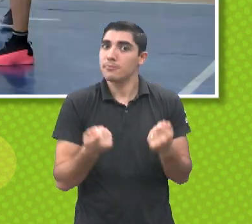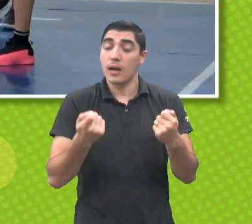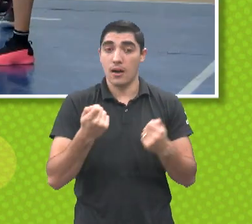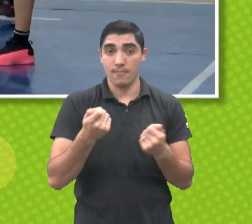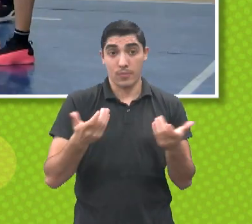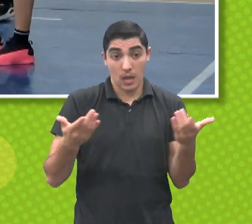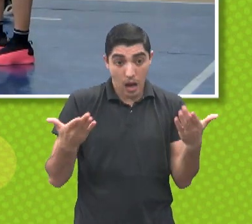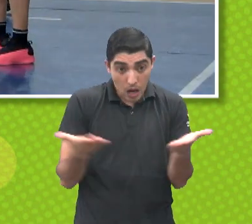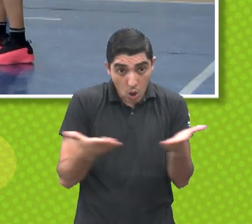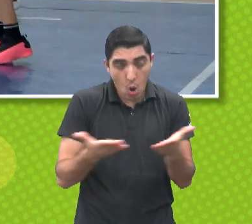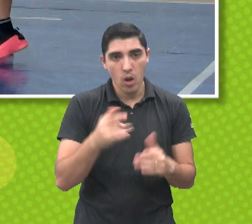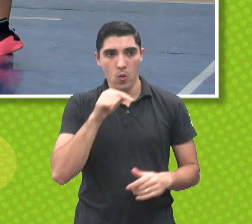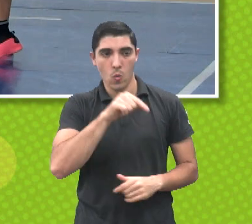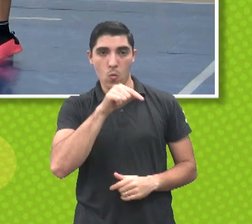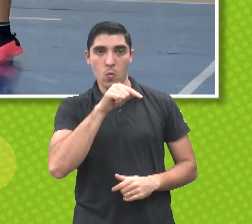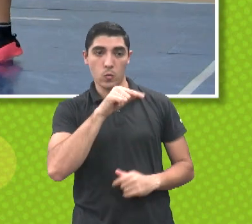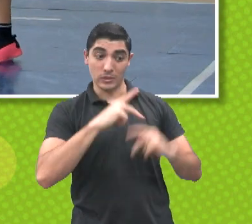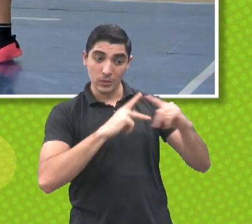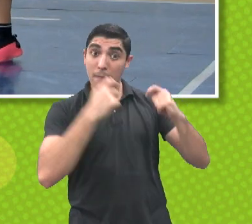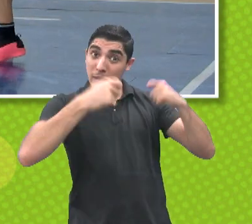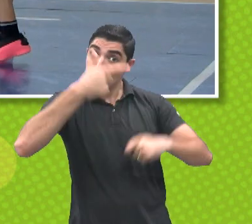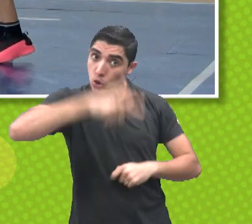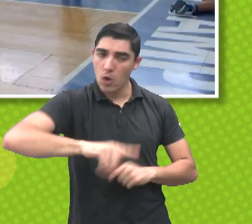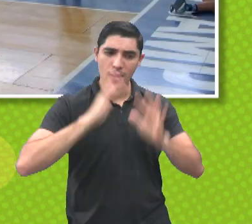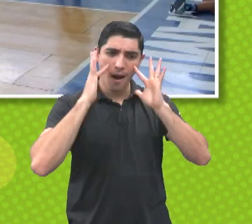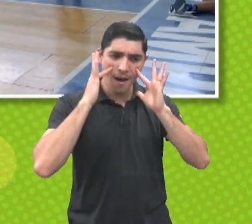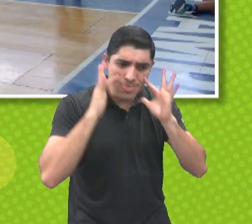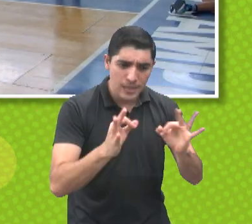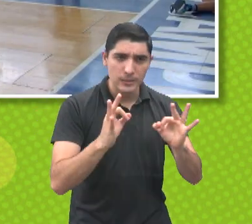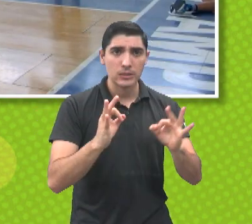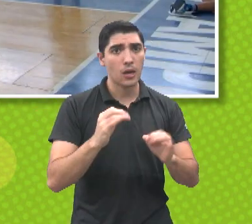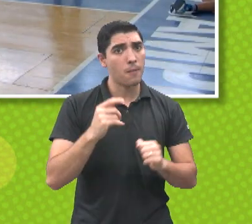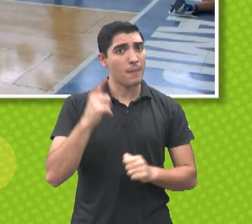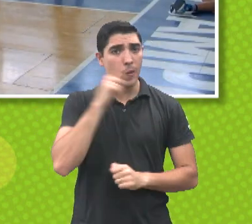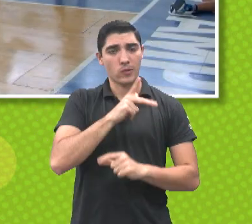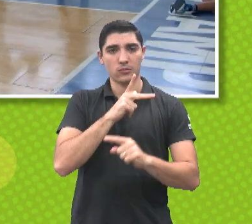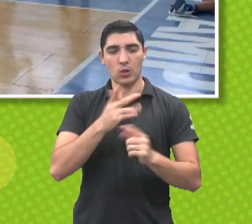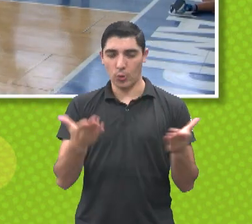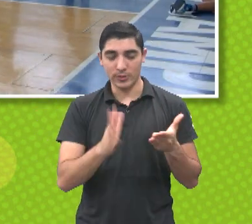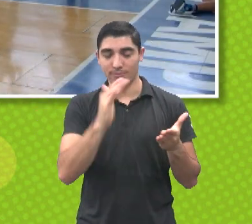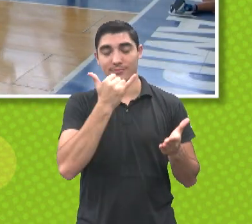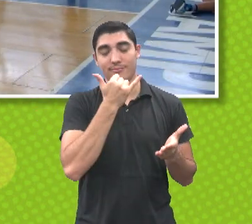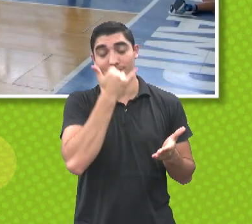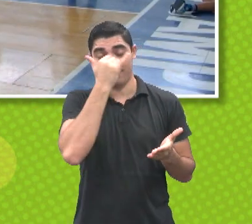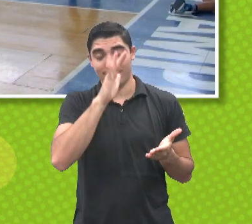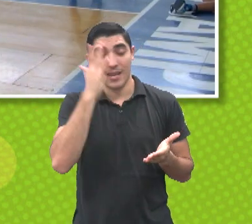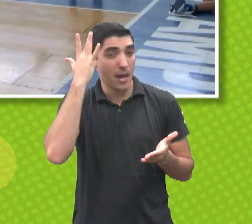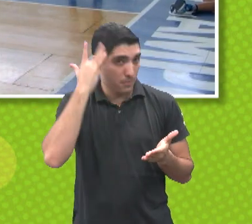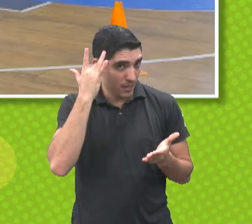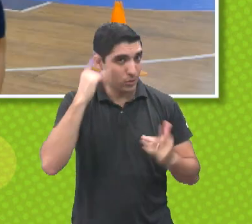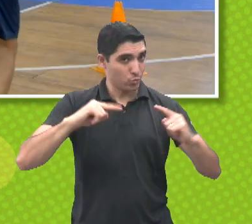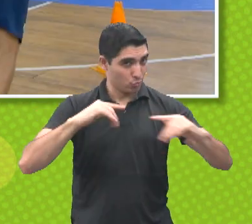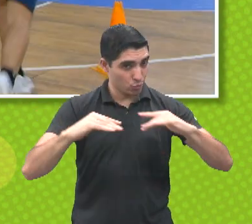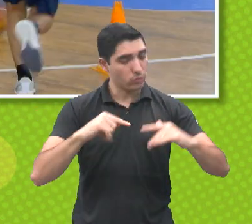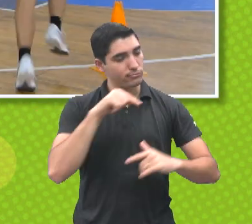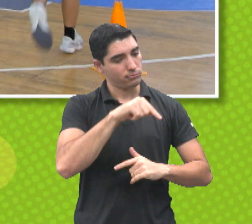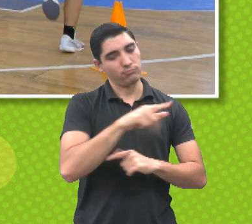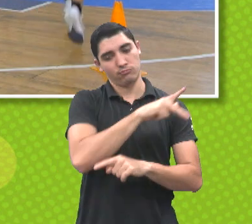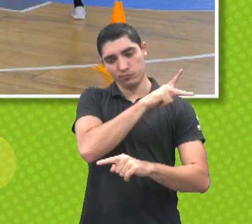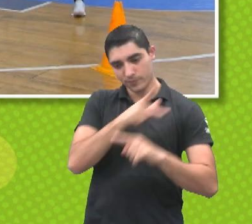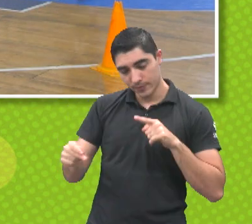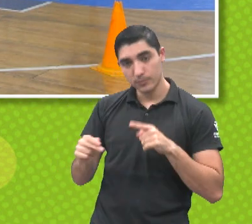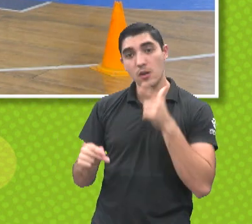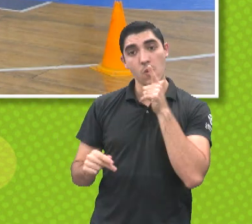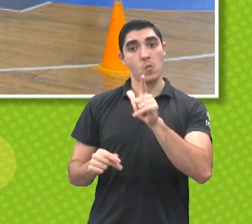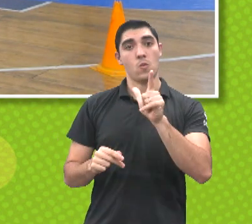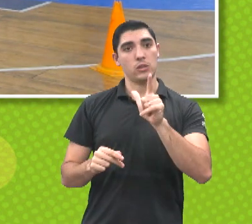mais atento defensivamente para que consiga a vitória, hoje não, amanhã, né? Para que consiga a vitória contra o Paulistano e aí dar uma